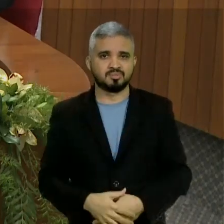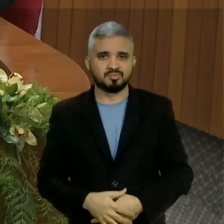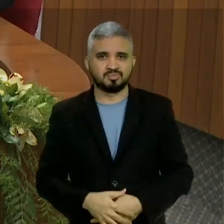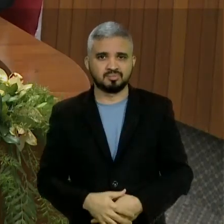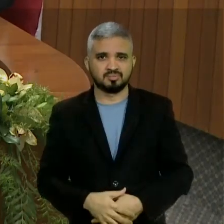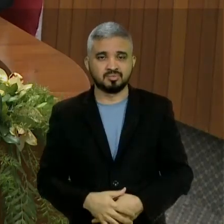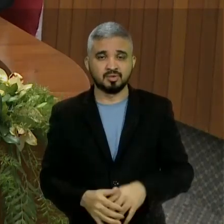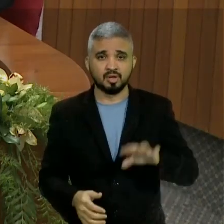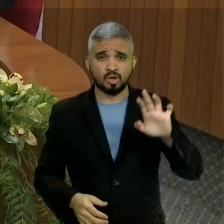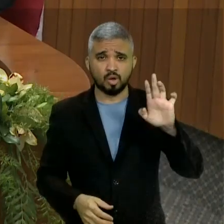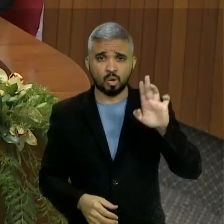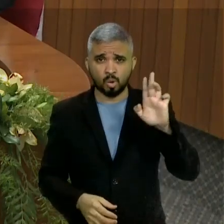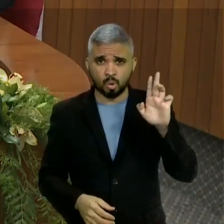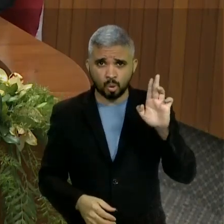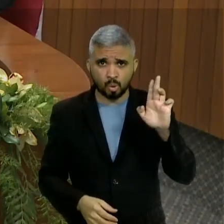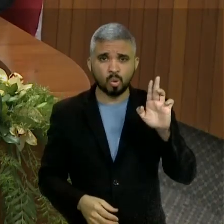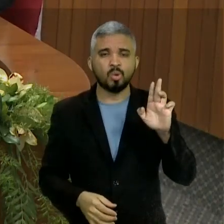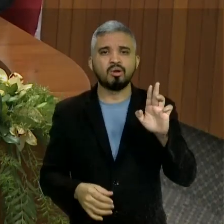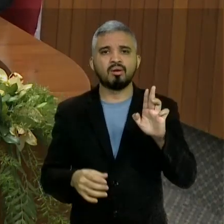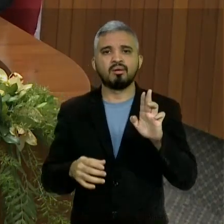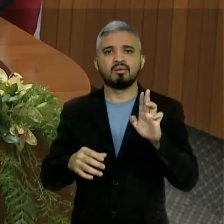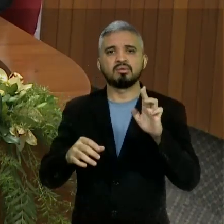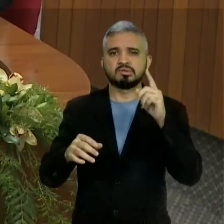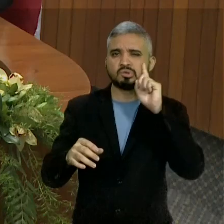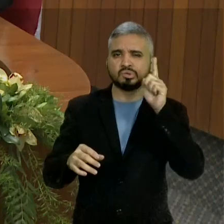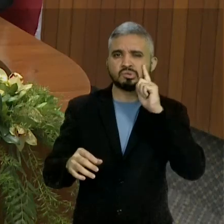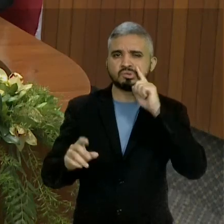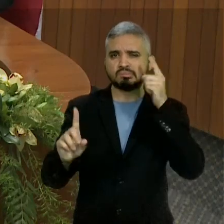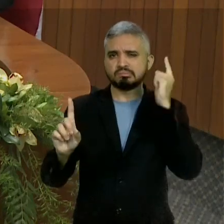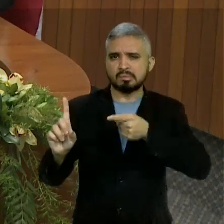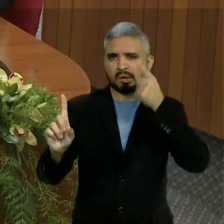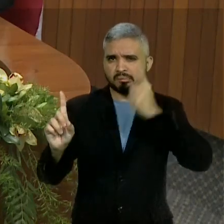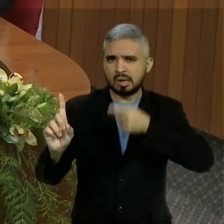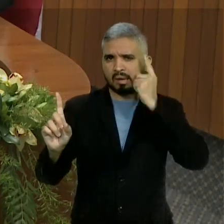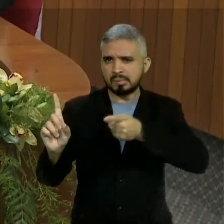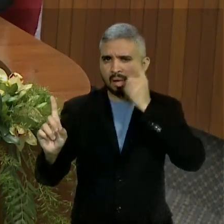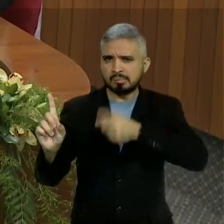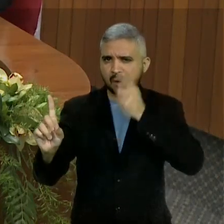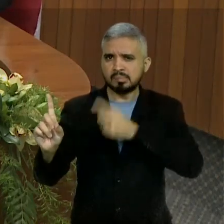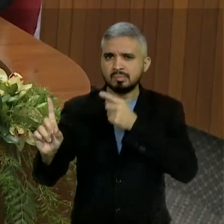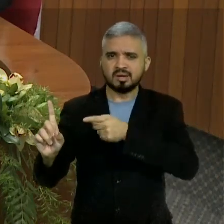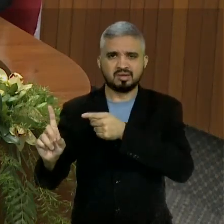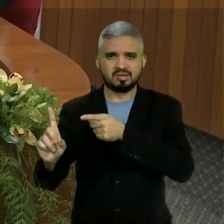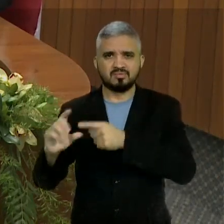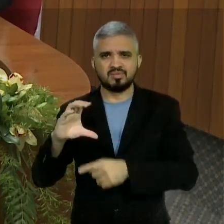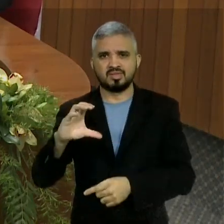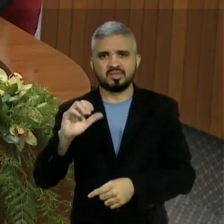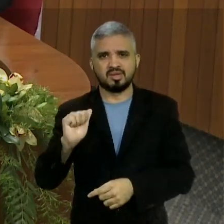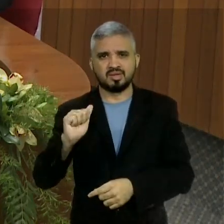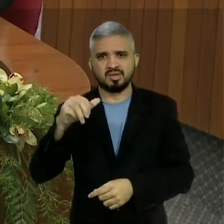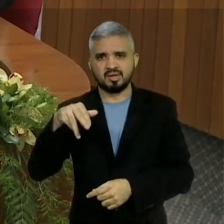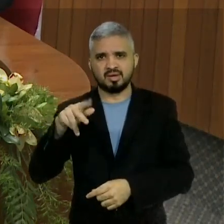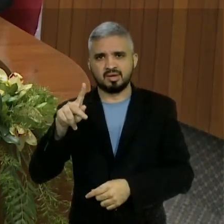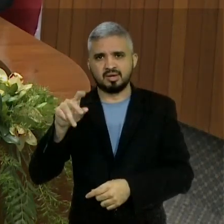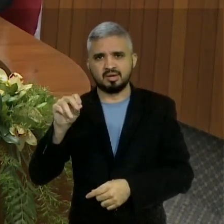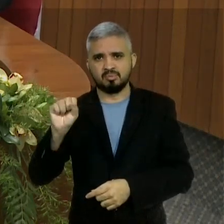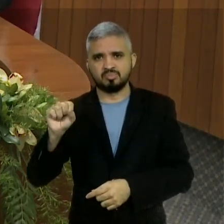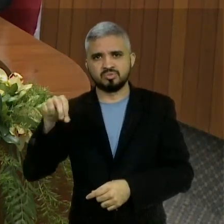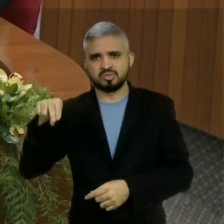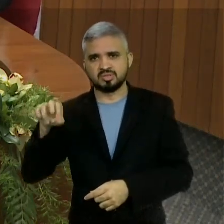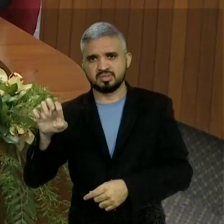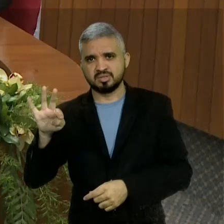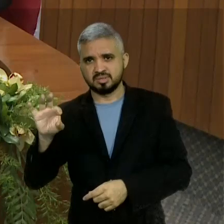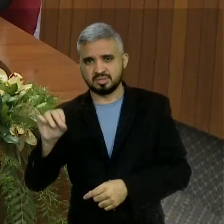transformar ele num Espantalho num num Cristo num Bod expiatório